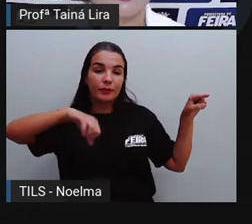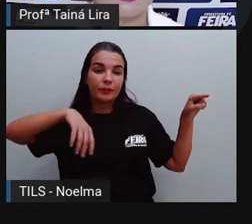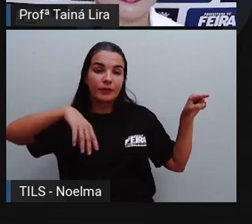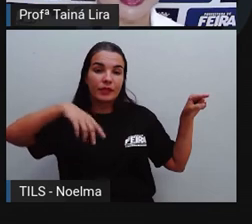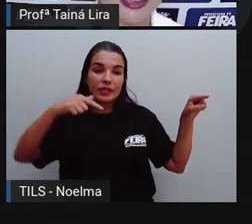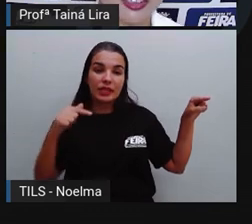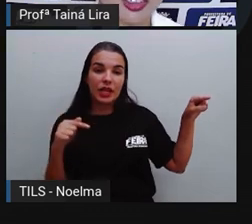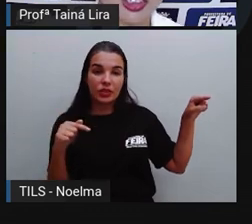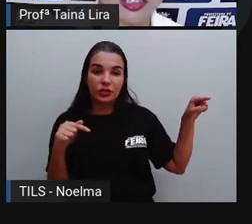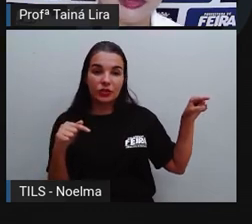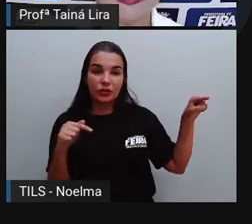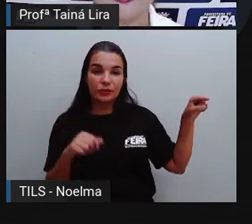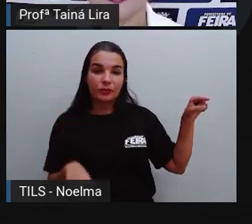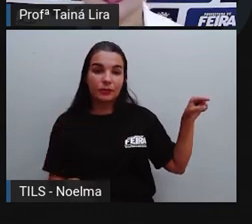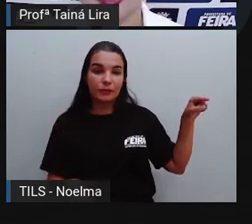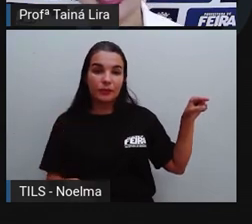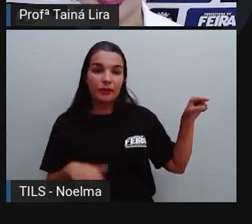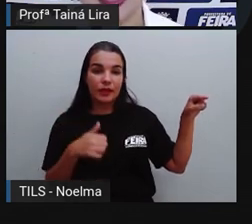7,